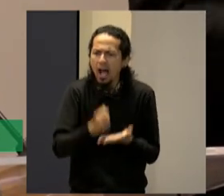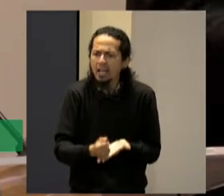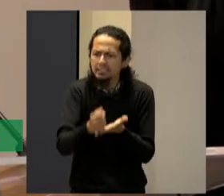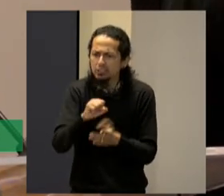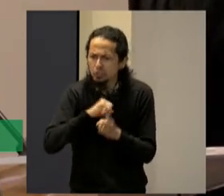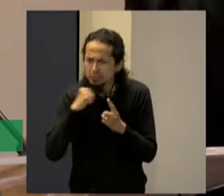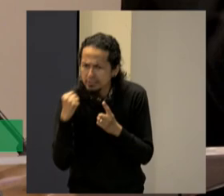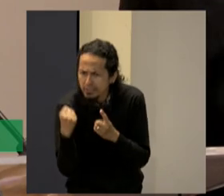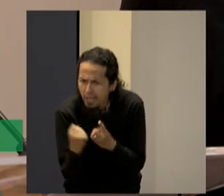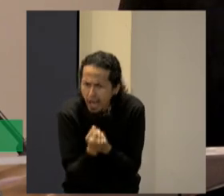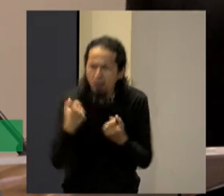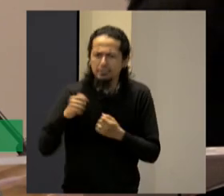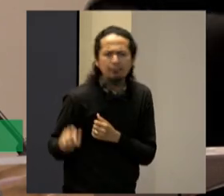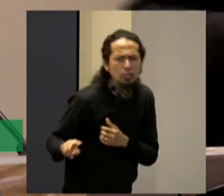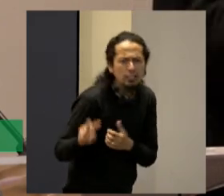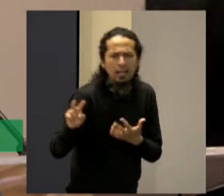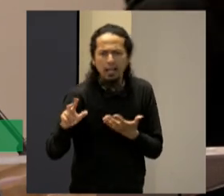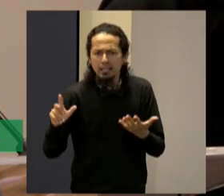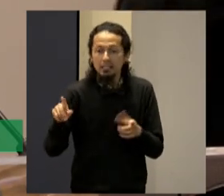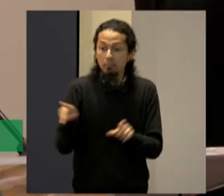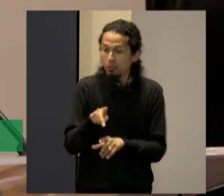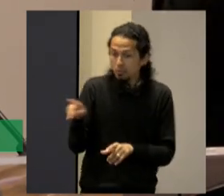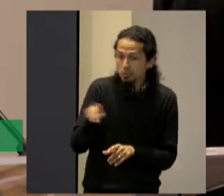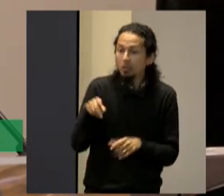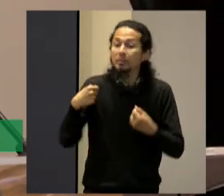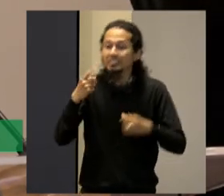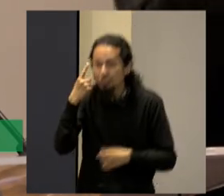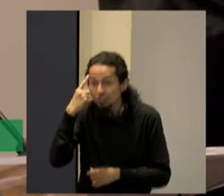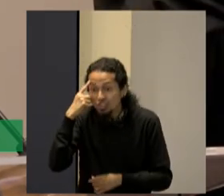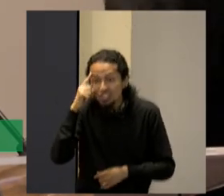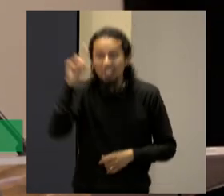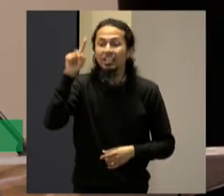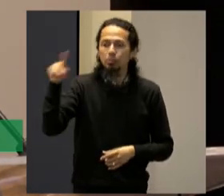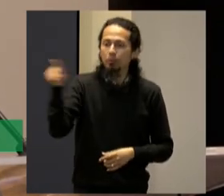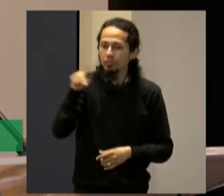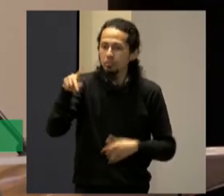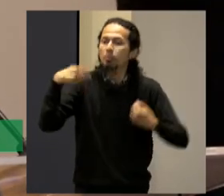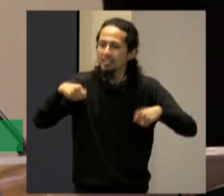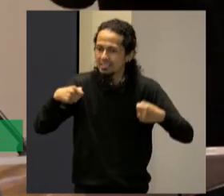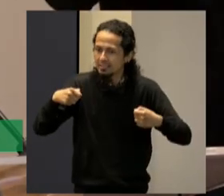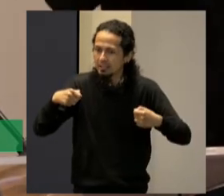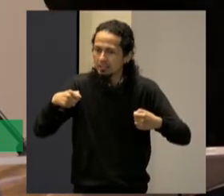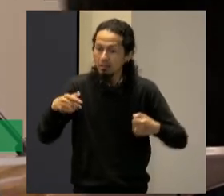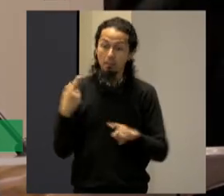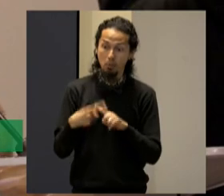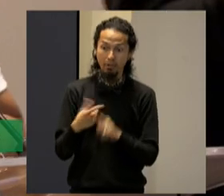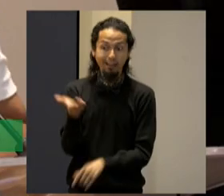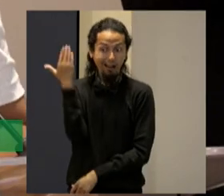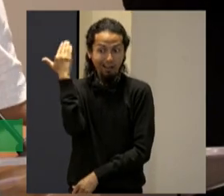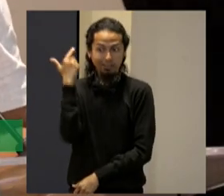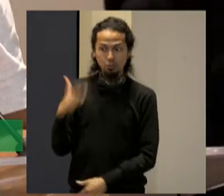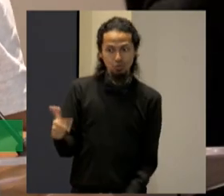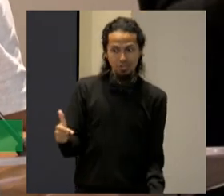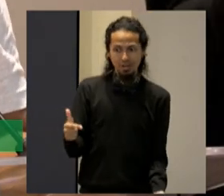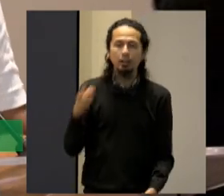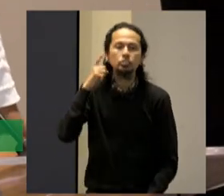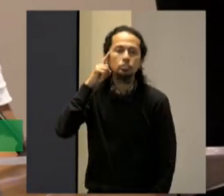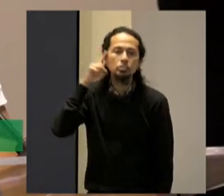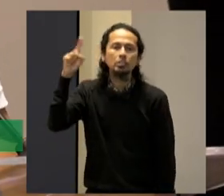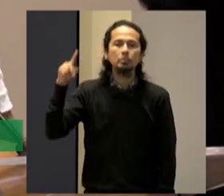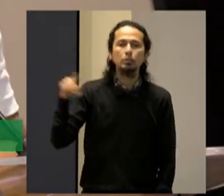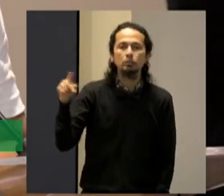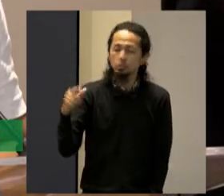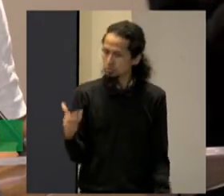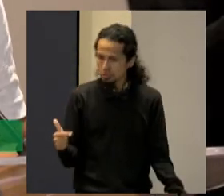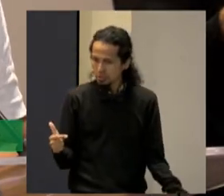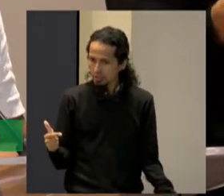precisa ser valorizado com um dia, que é o dia do professor. Então, eu saúdo esse espaço, que até pouco tempo, até o